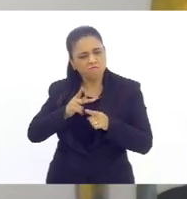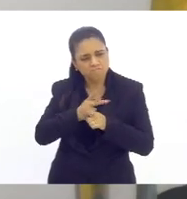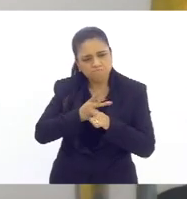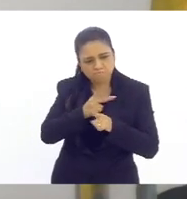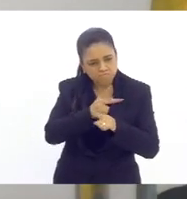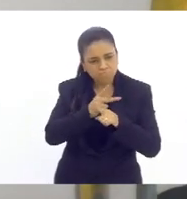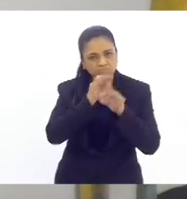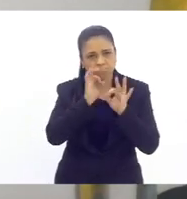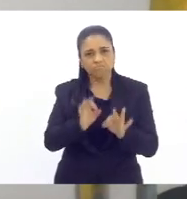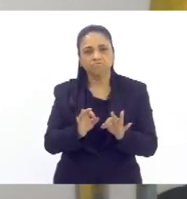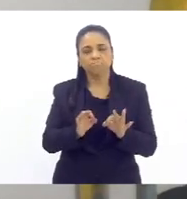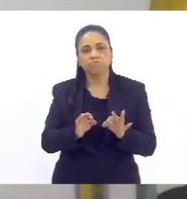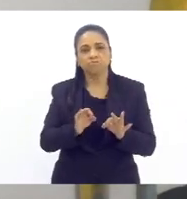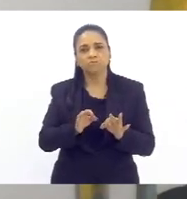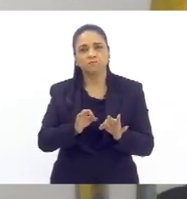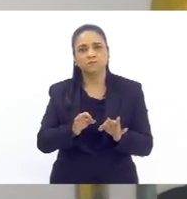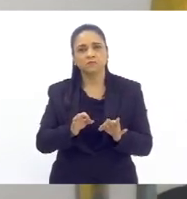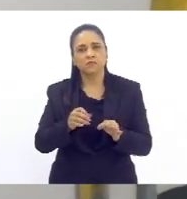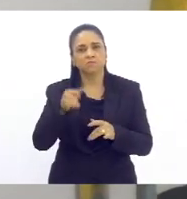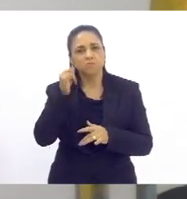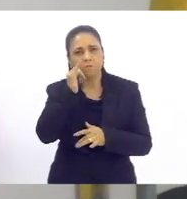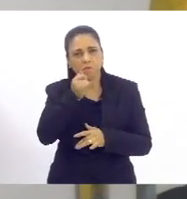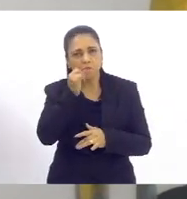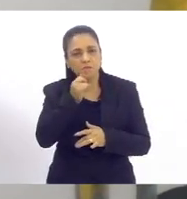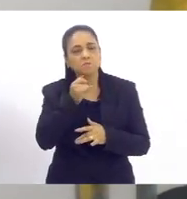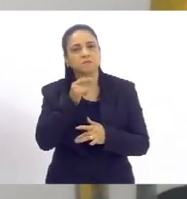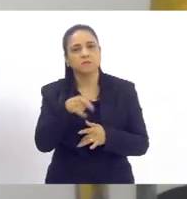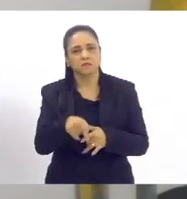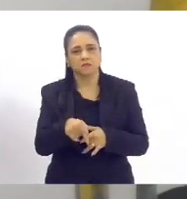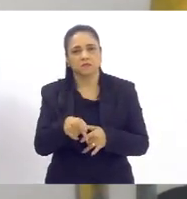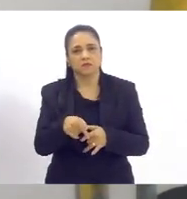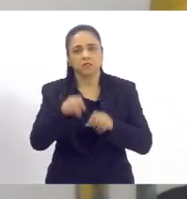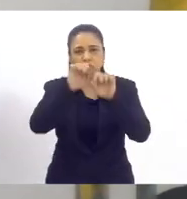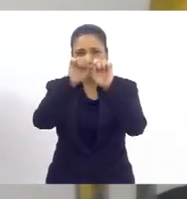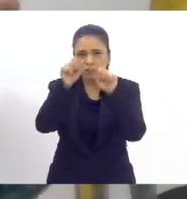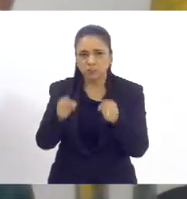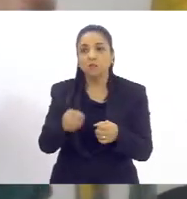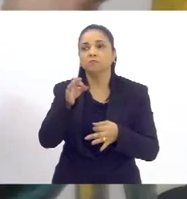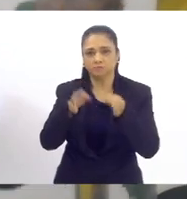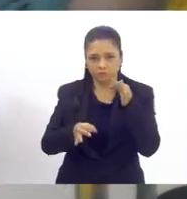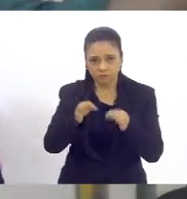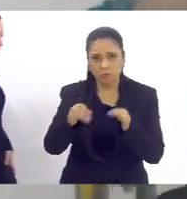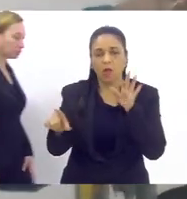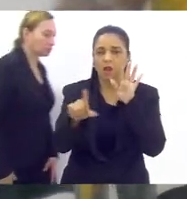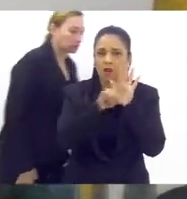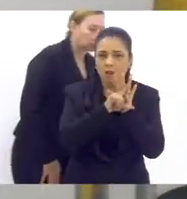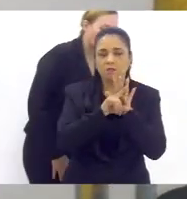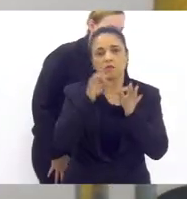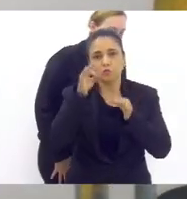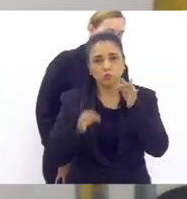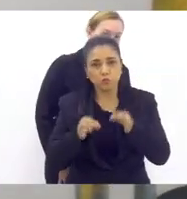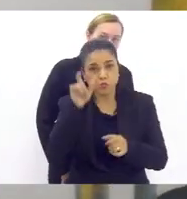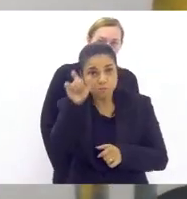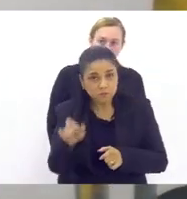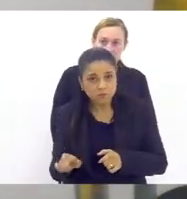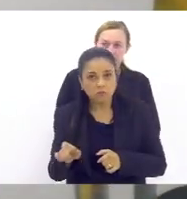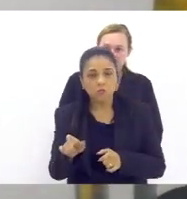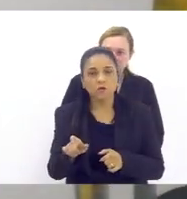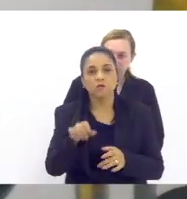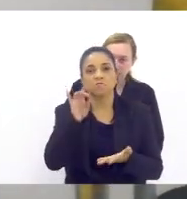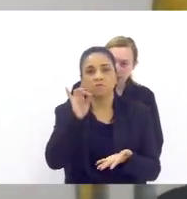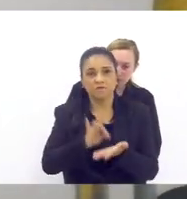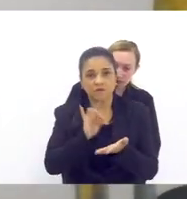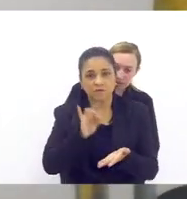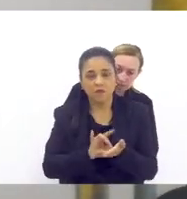que é isso que foi dito aqui você tem um sistema judicial você tem a lei Você tem o juiz e na verdade